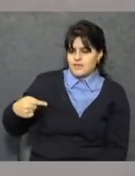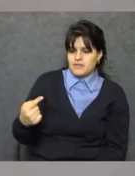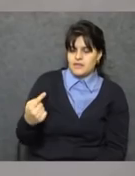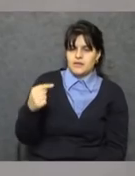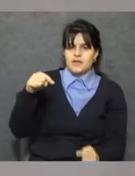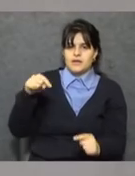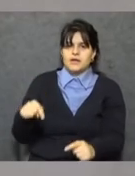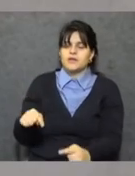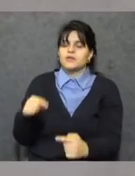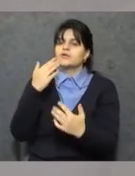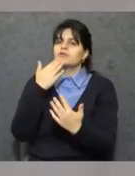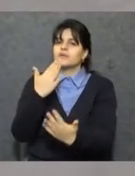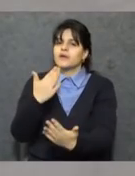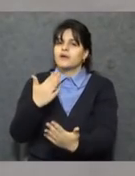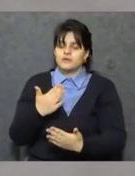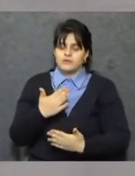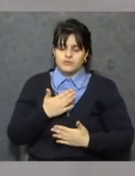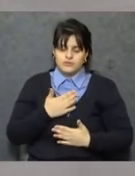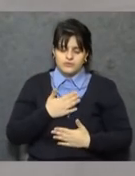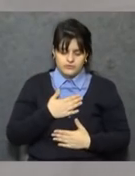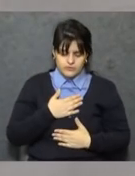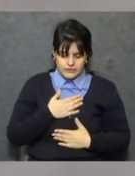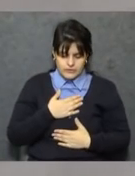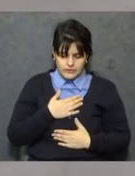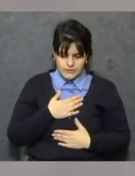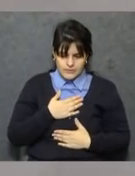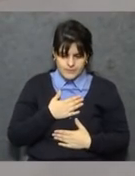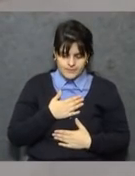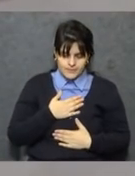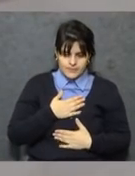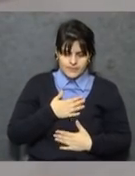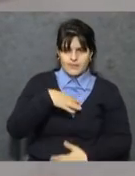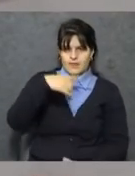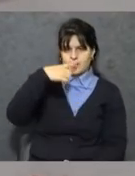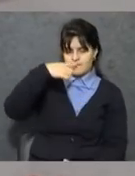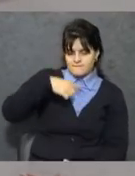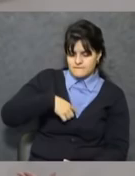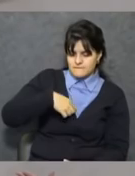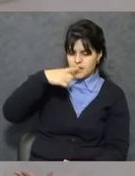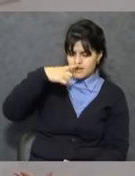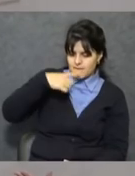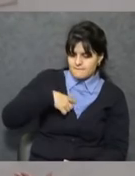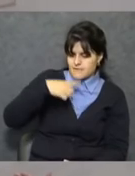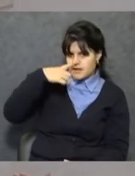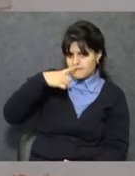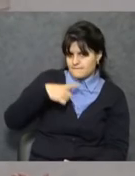Cada dia nos dai hoje, perdoai